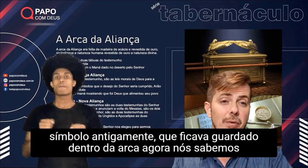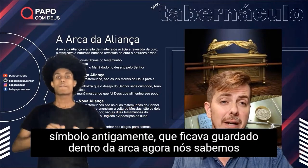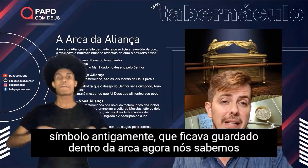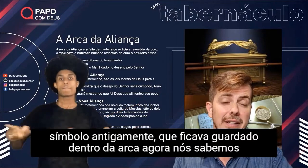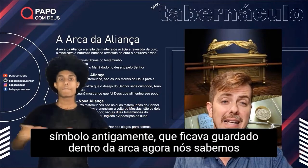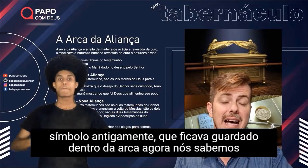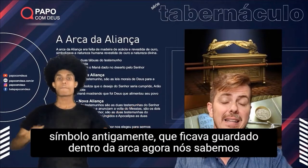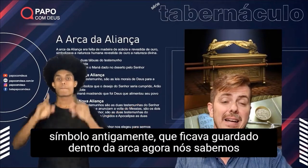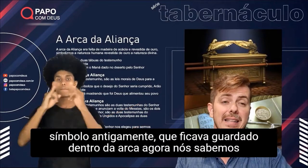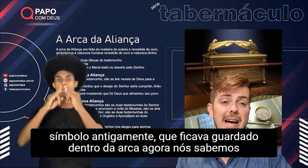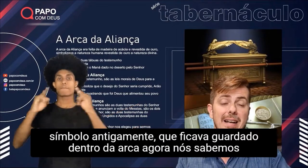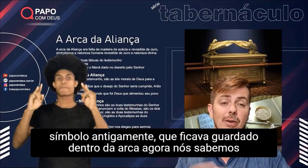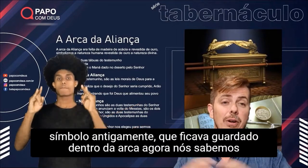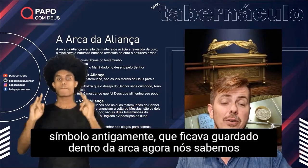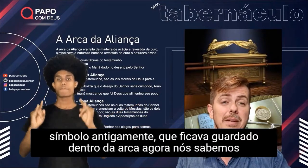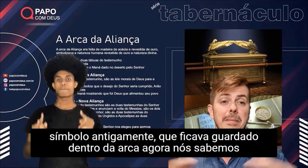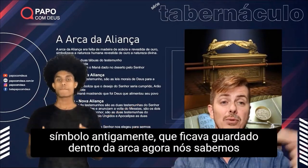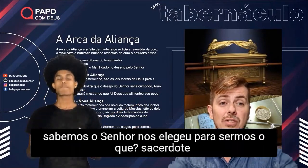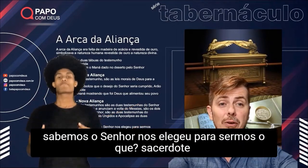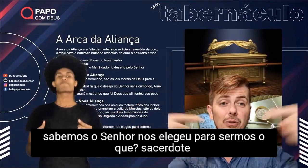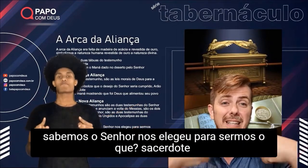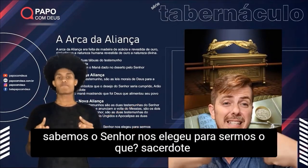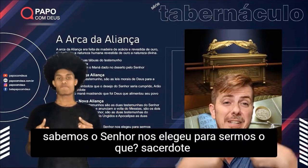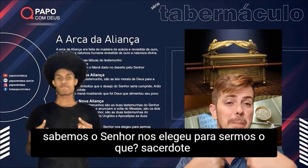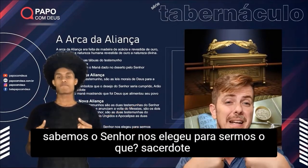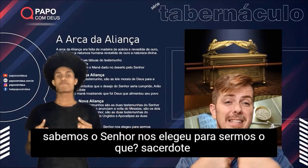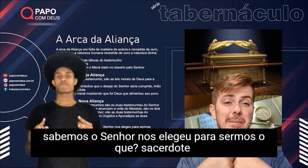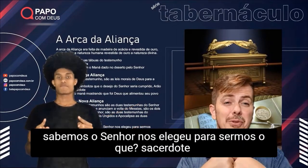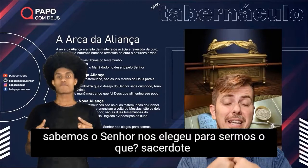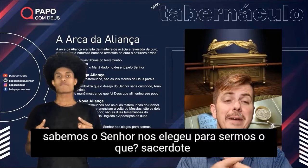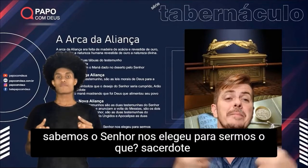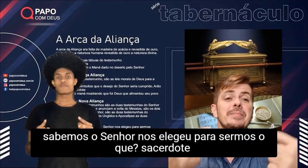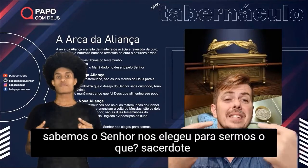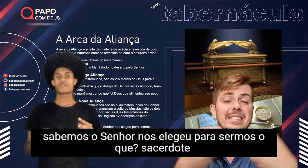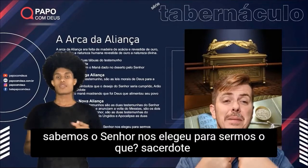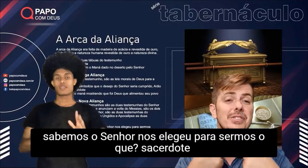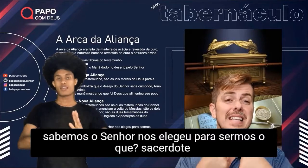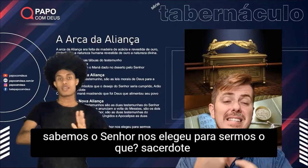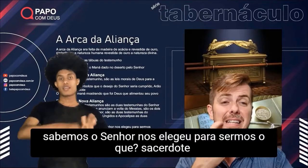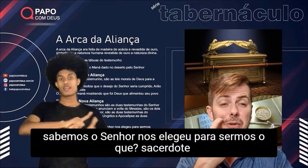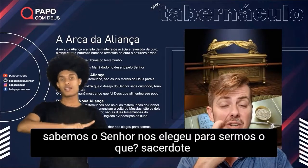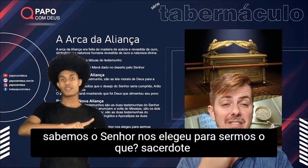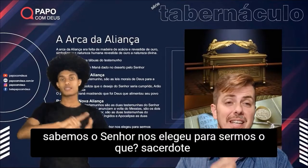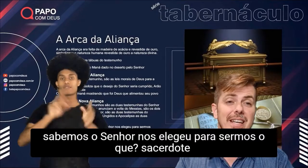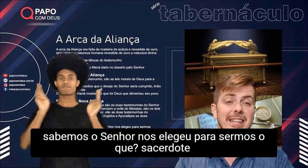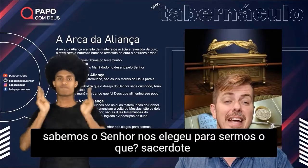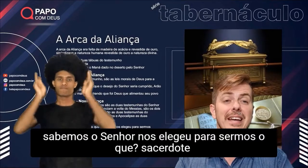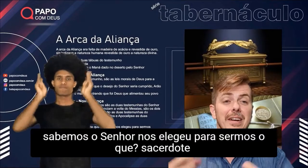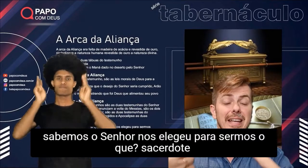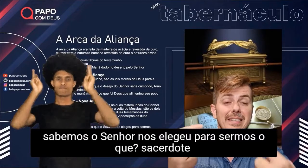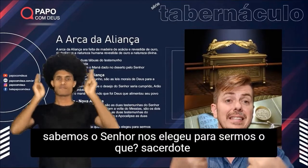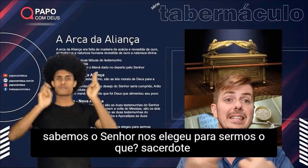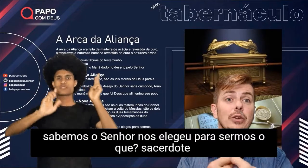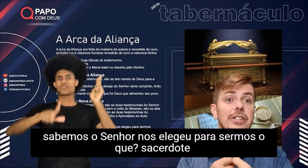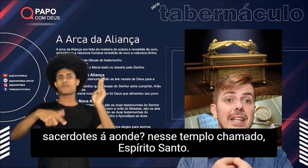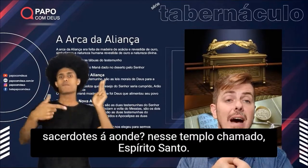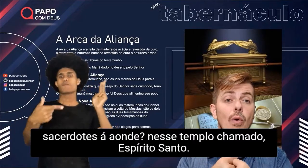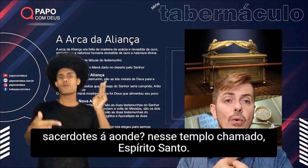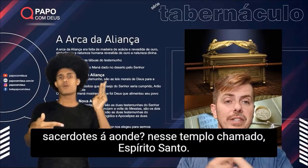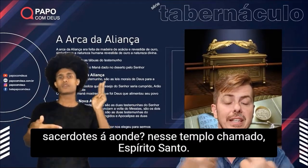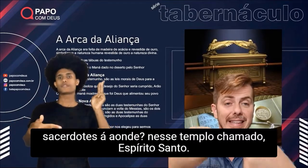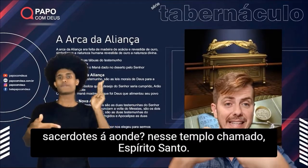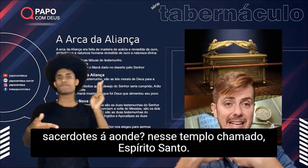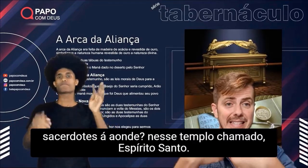antigamente ficava guardado dentro da arca, agora nós sabemos, o Senhor nos elegeu para sermos o quê? Sermos sacerdotes, né?